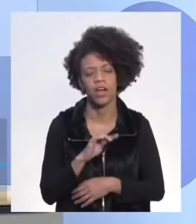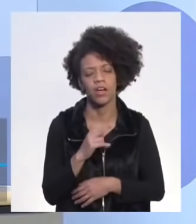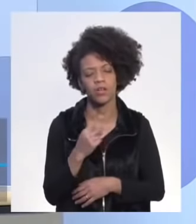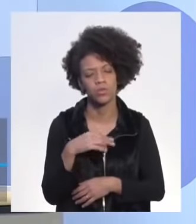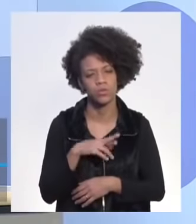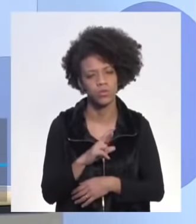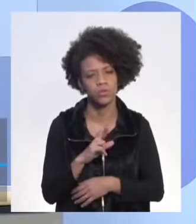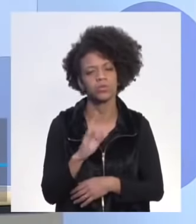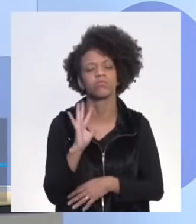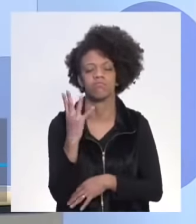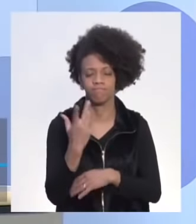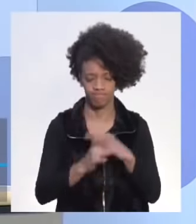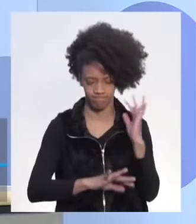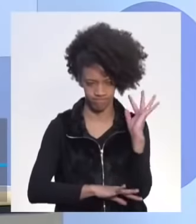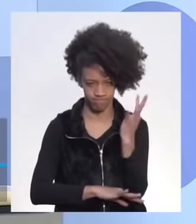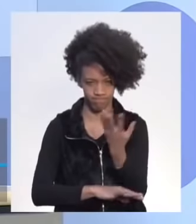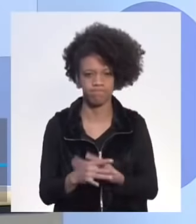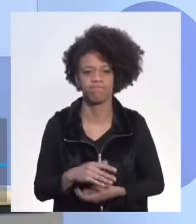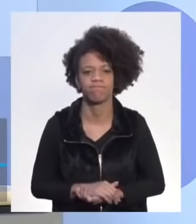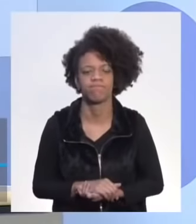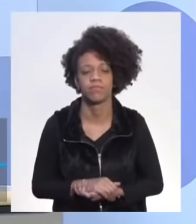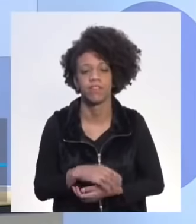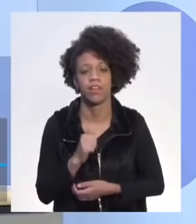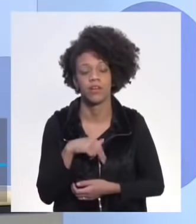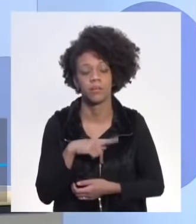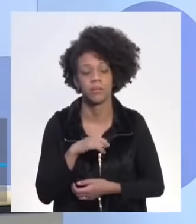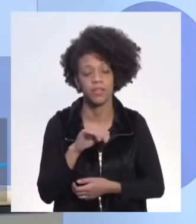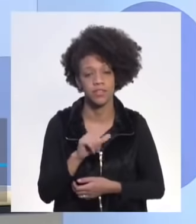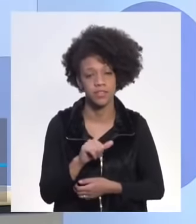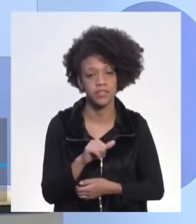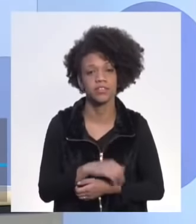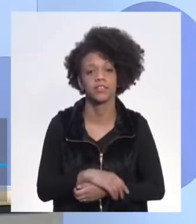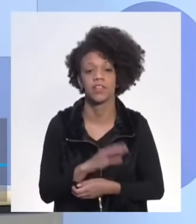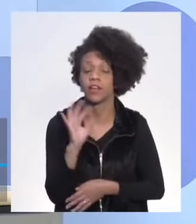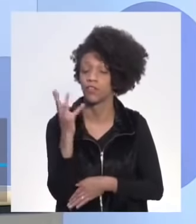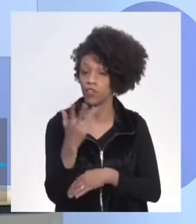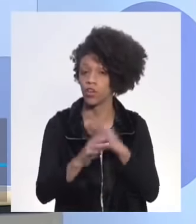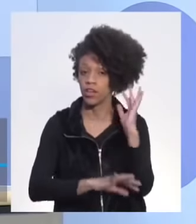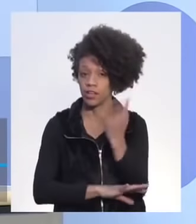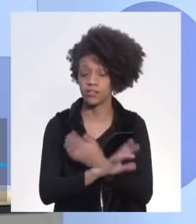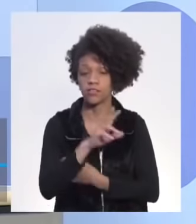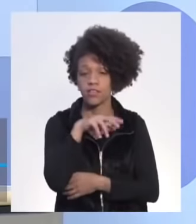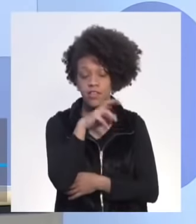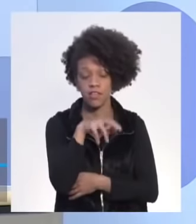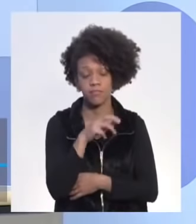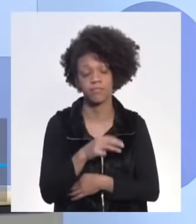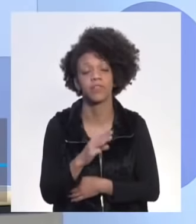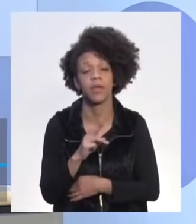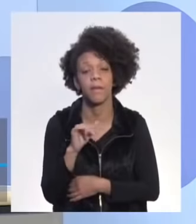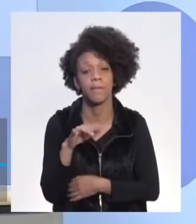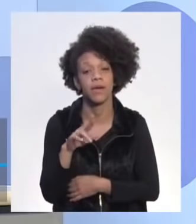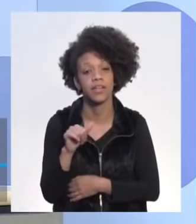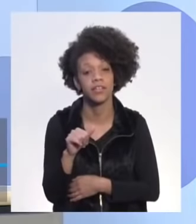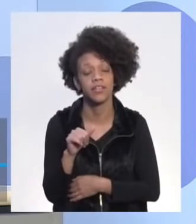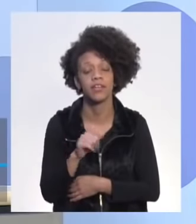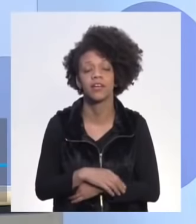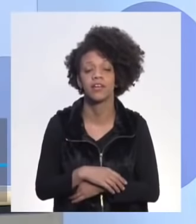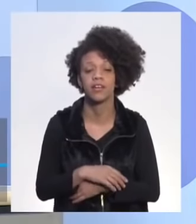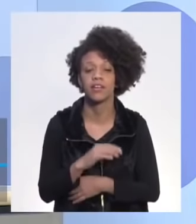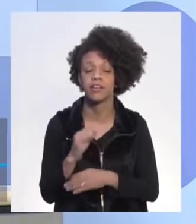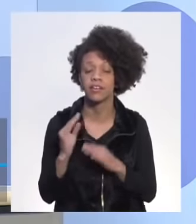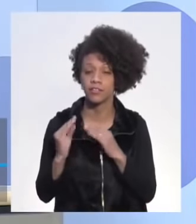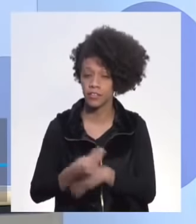mora na selva. A Amanda, um animal da floresta. A Maria, a Gabriela, animais que vivem